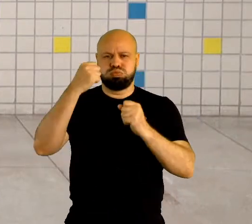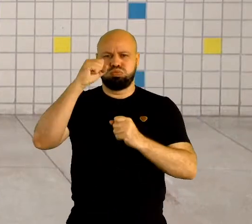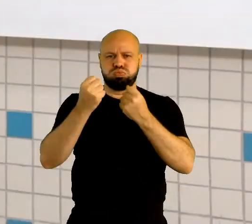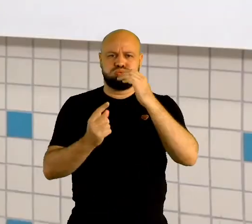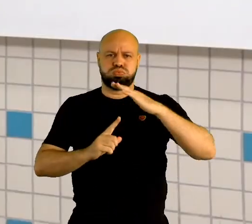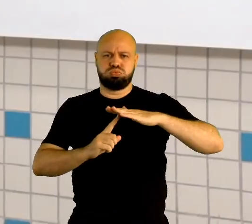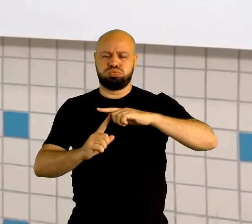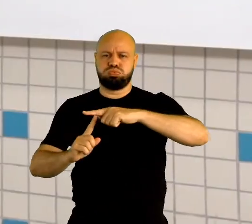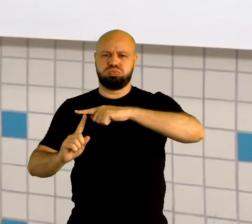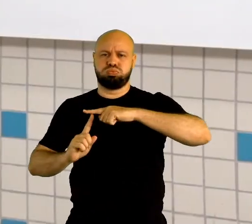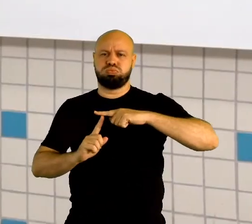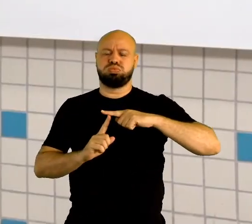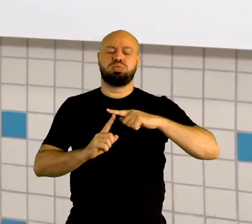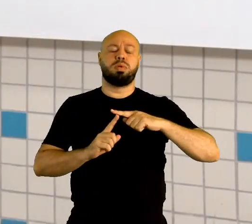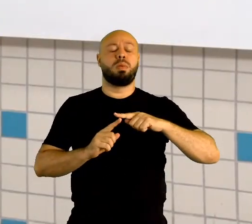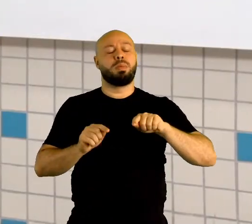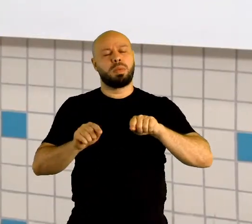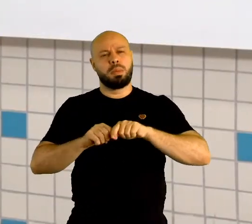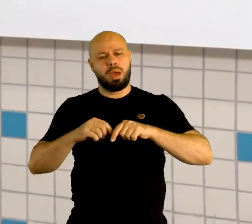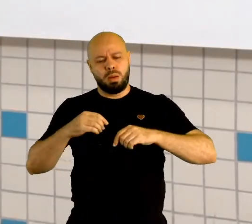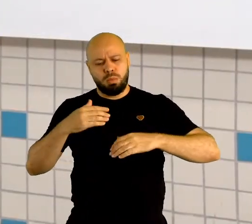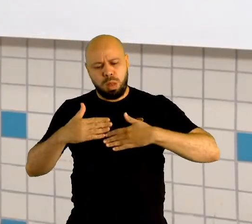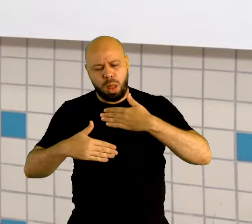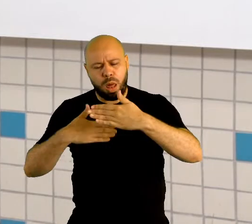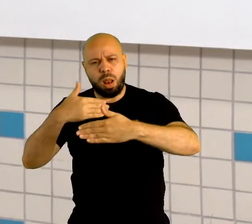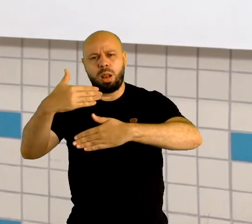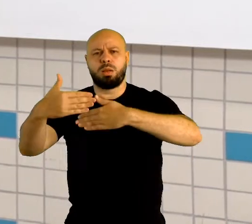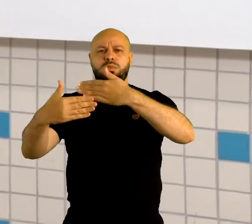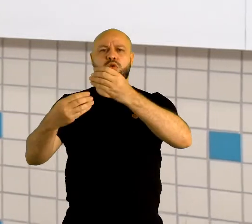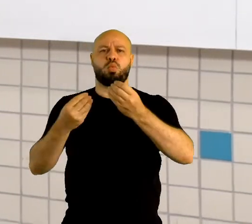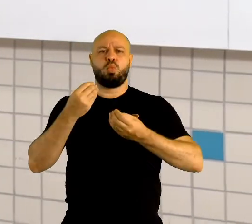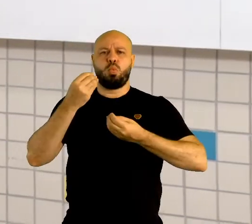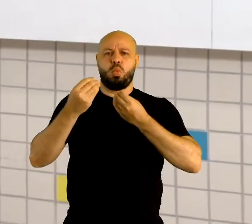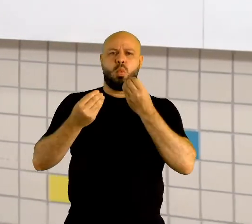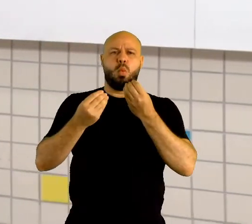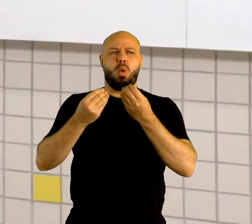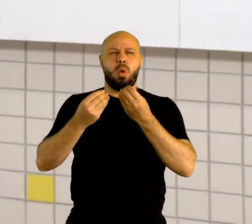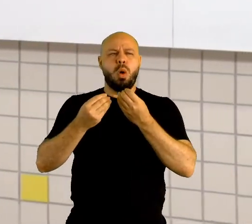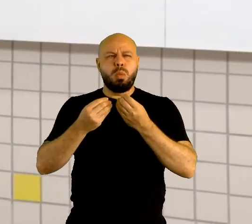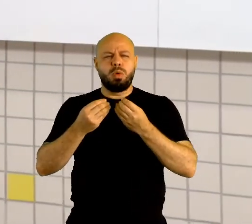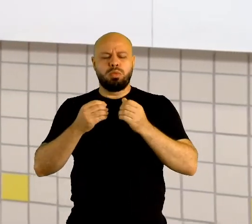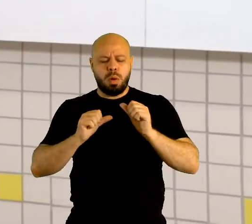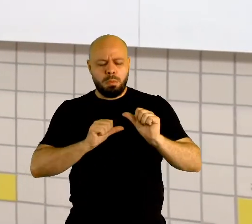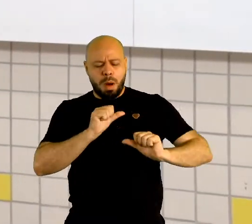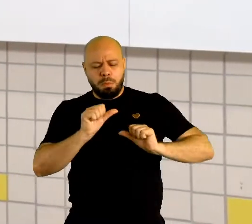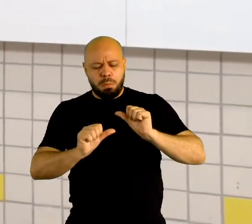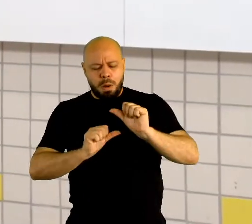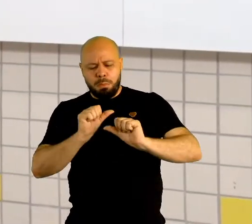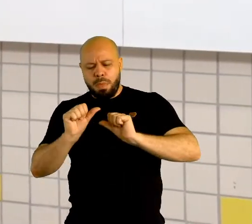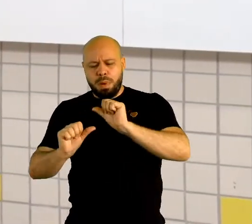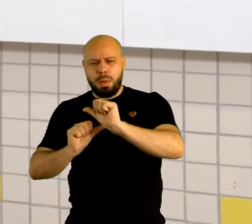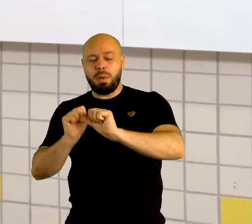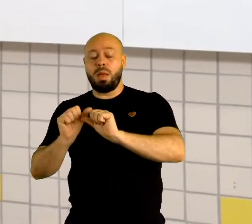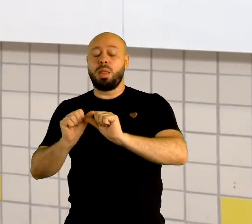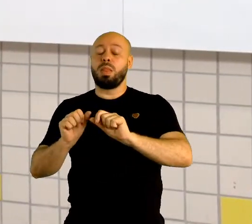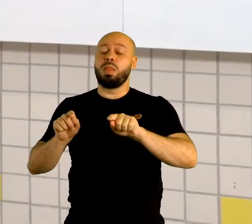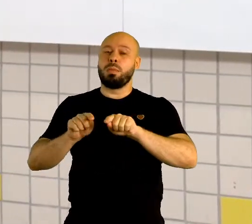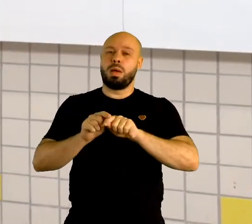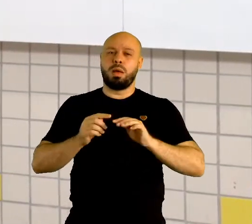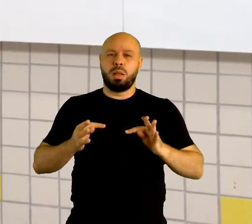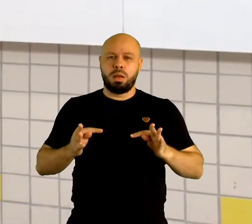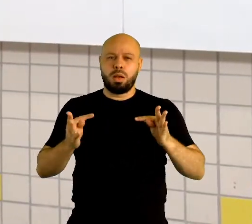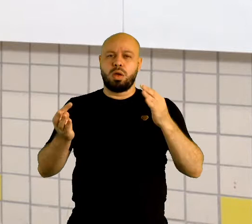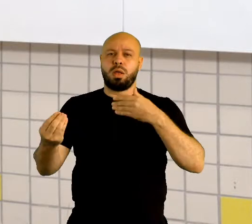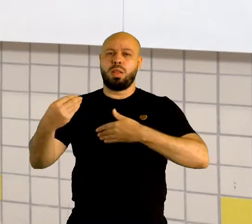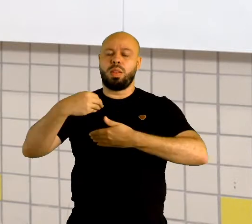falar também sobre a evolução que a indústria sofreu ao longo dos anos e o uso das tecnologias na indústria